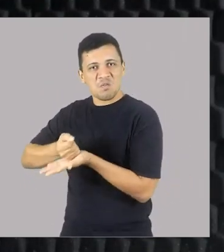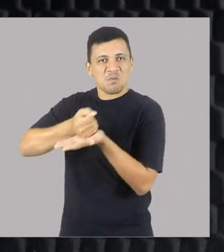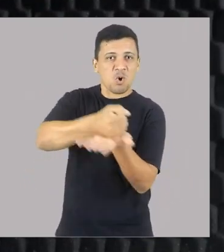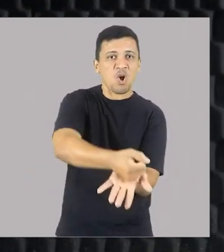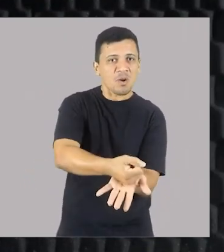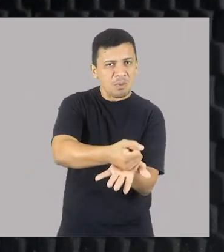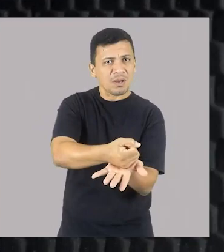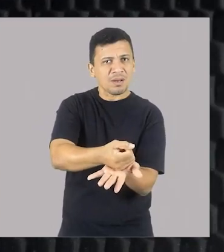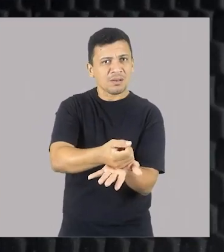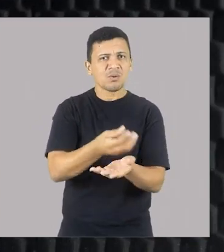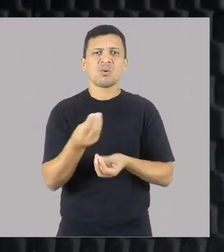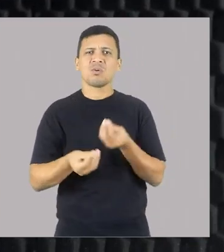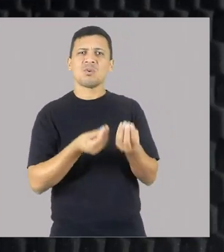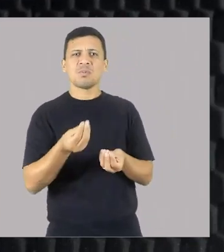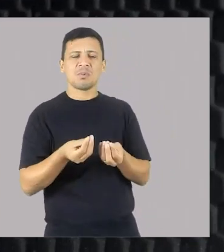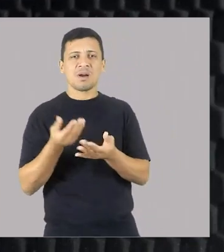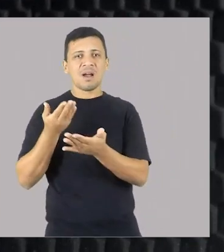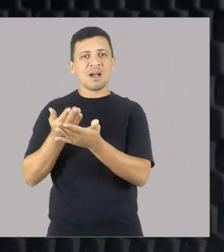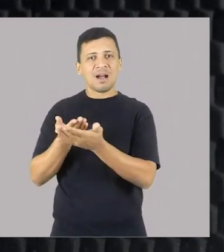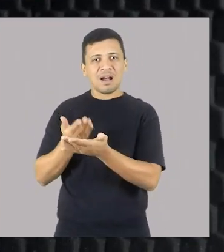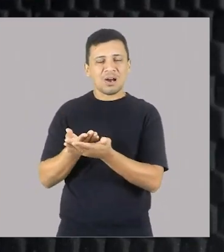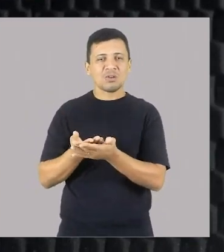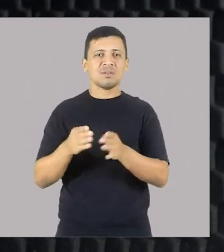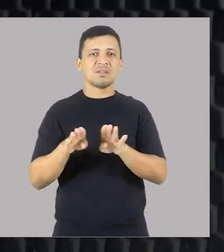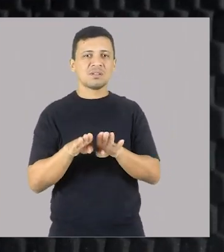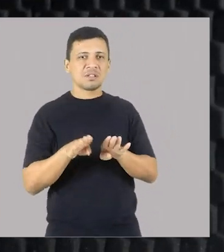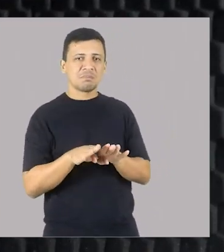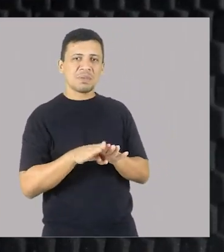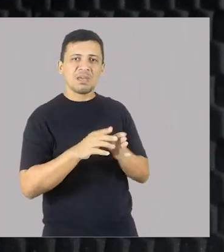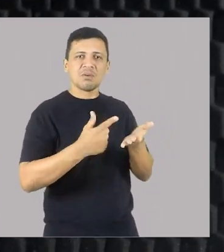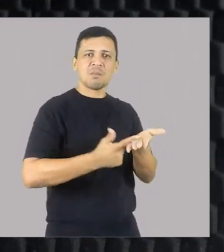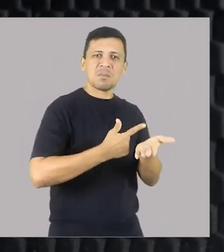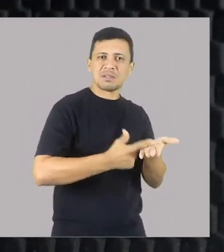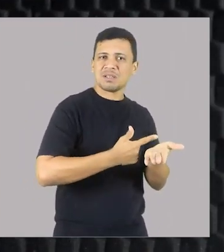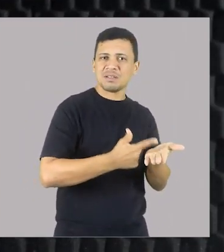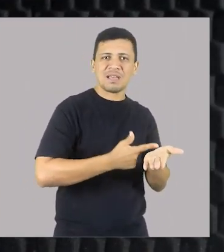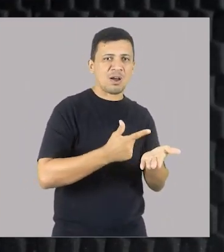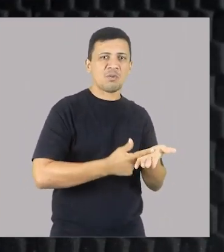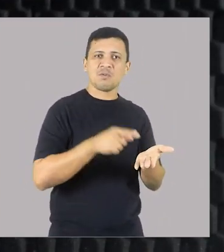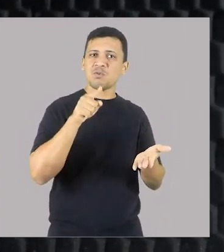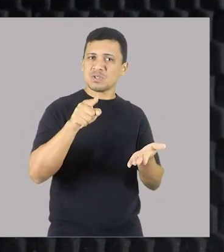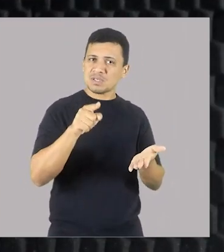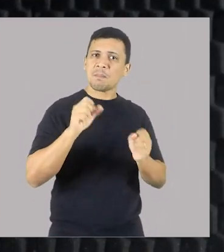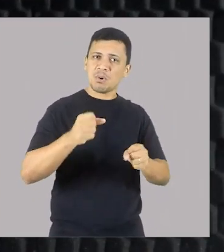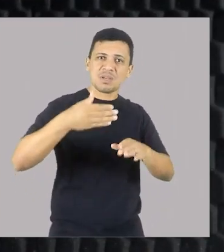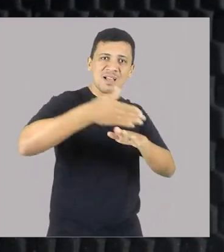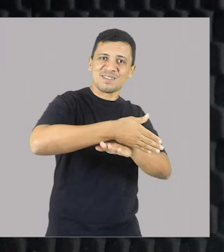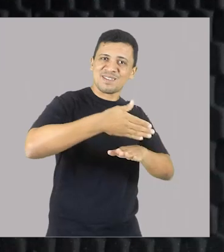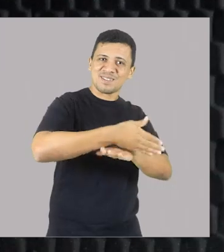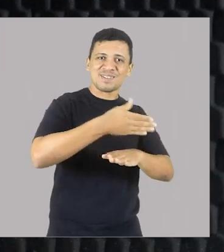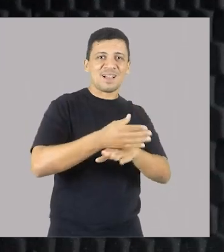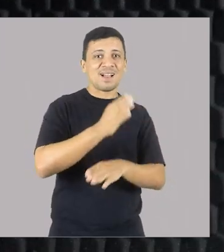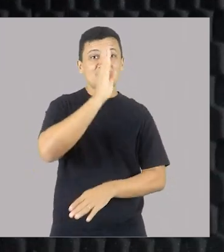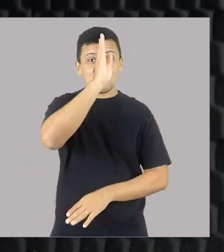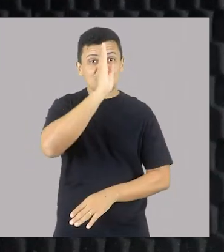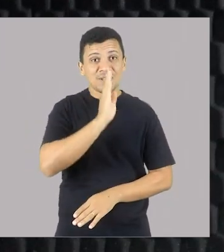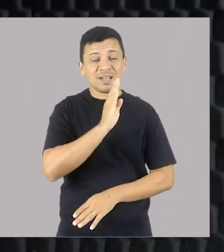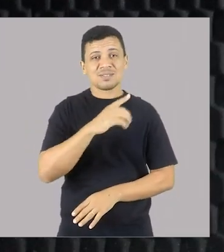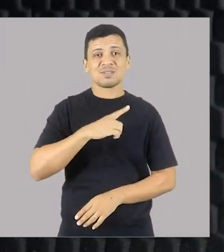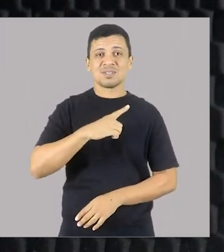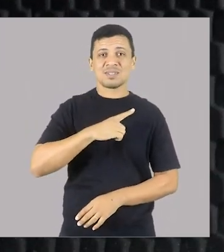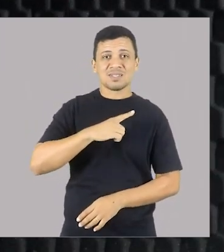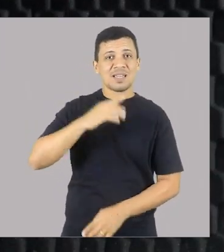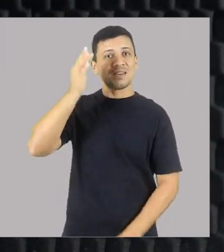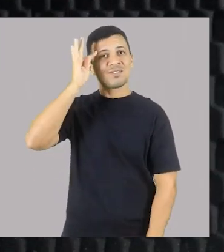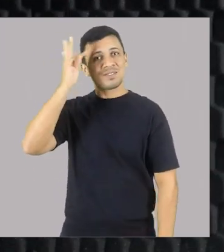aulas, mas com o próprio material que você vai ter disponível, tudo de graça. Nós temos a parte teórica, nós